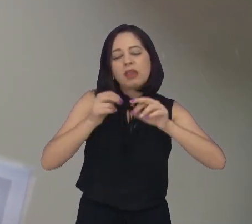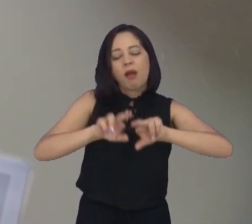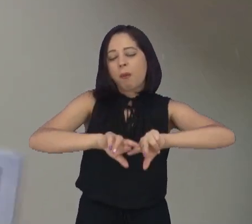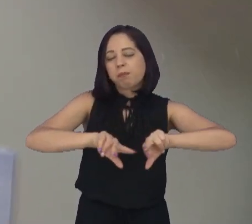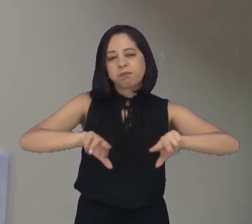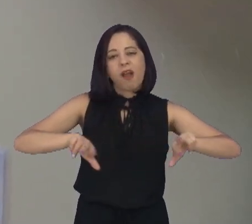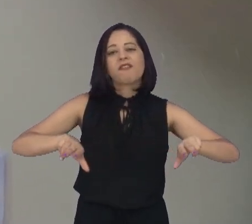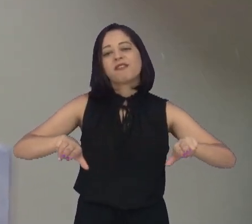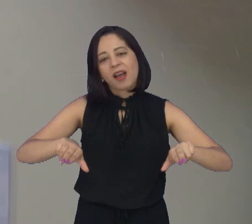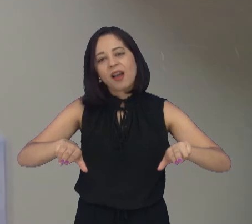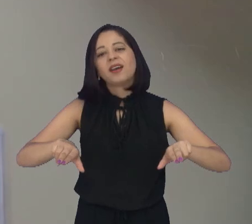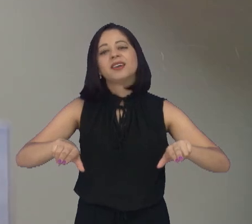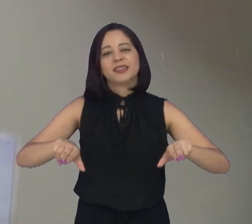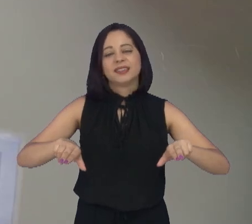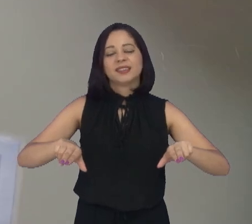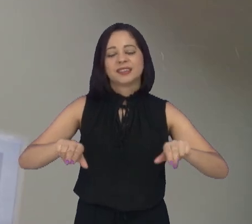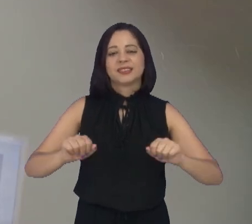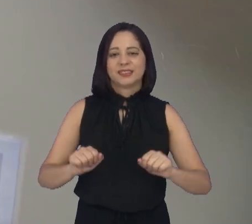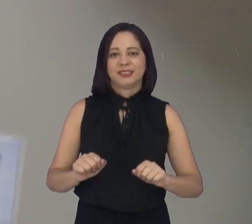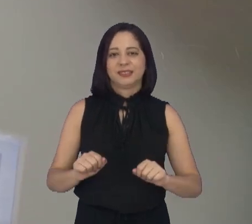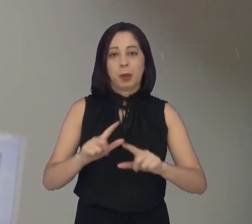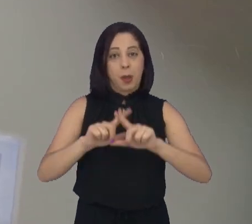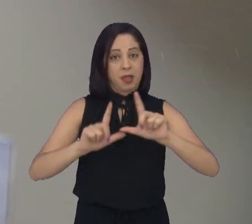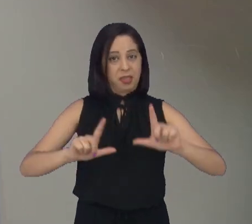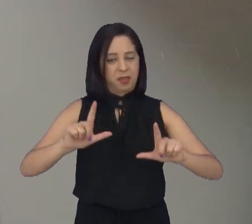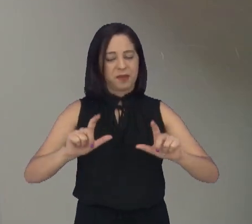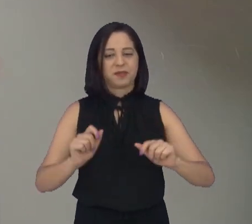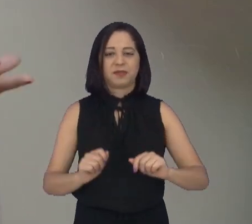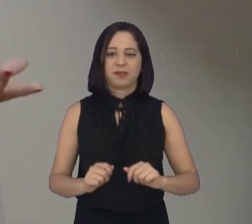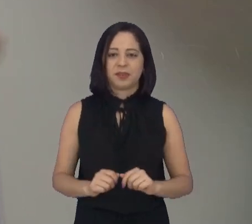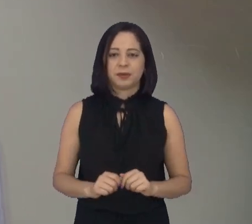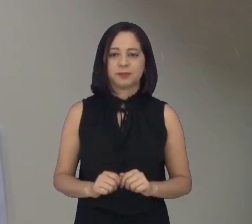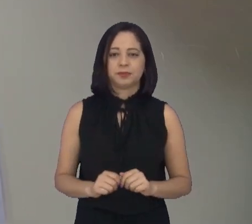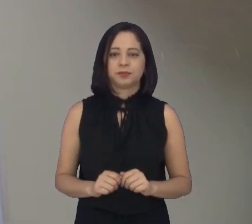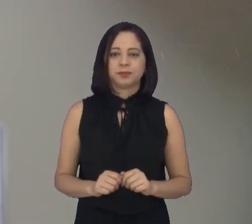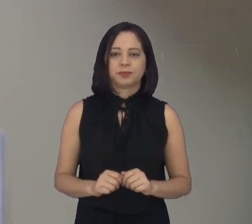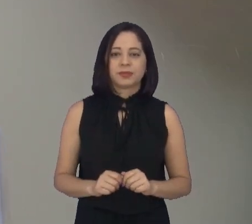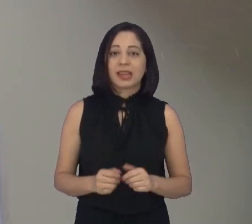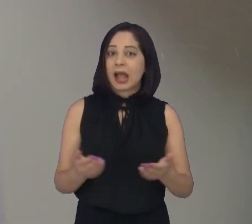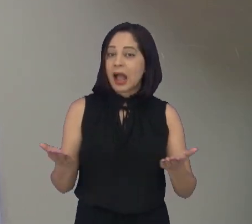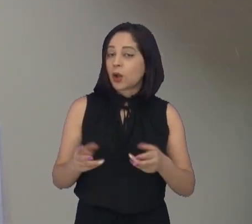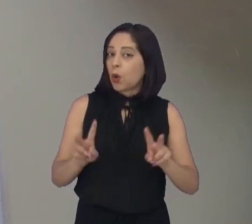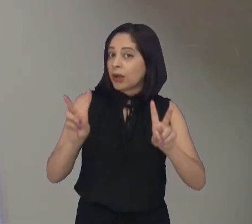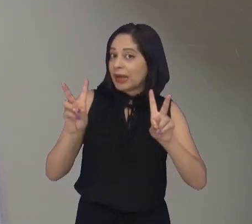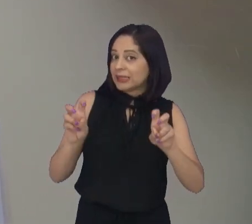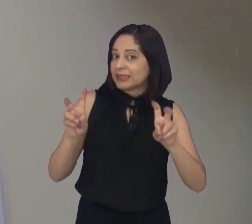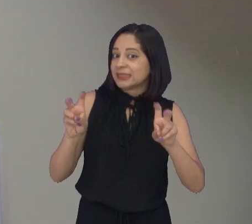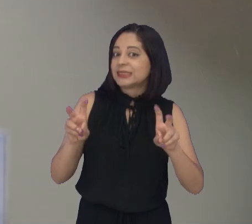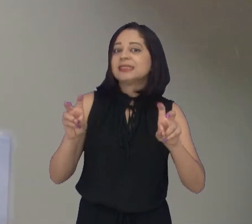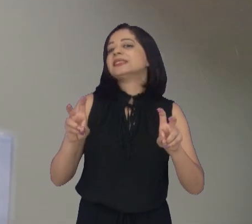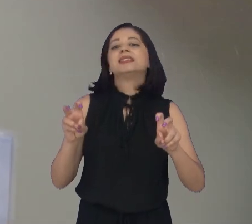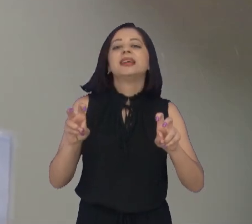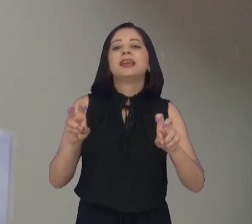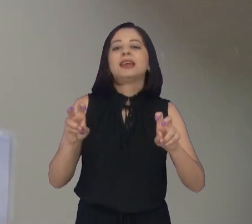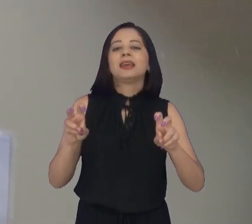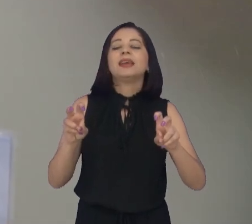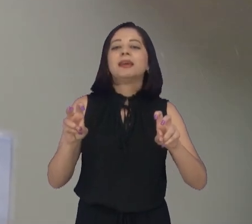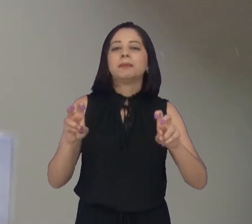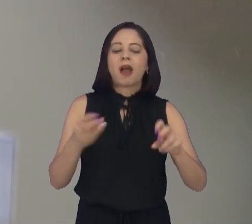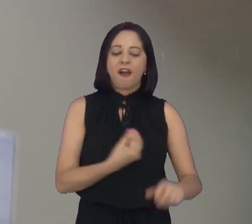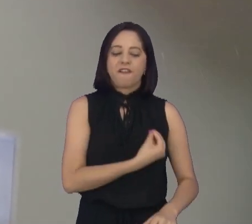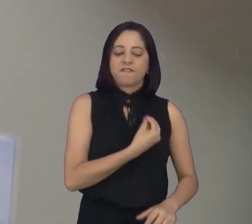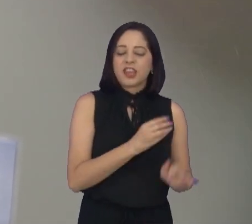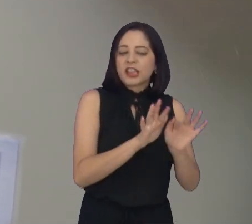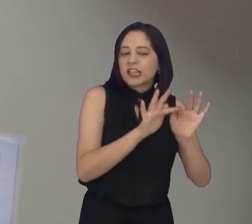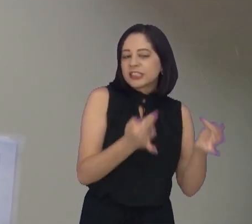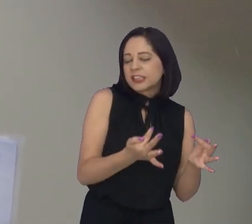nosso programa, para a programação da TV Câmara. E voltando no tema do programa de hoje, que é